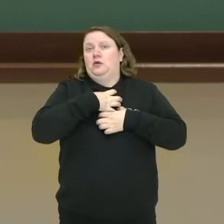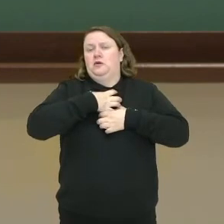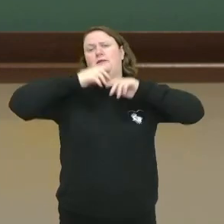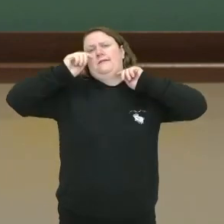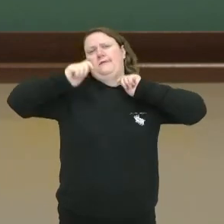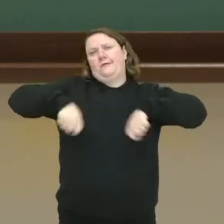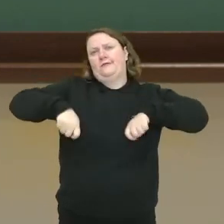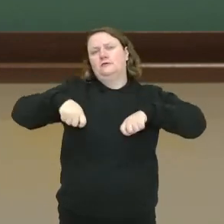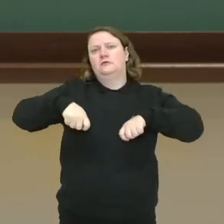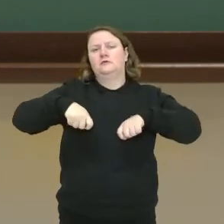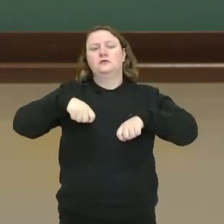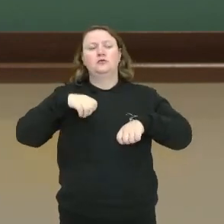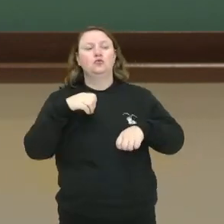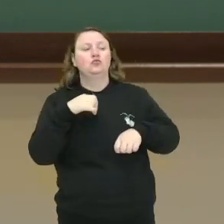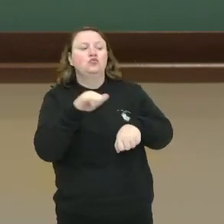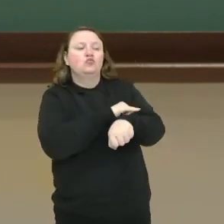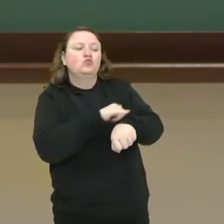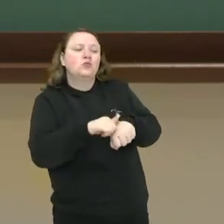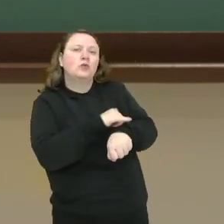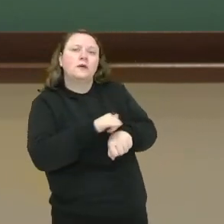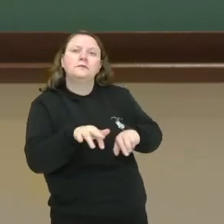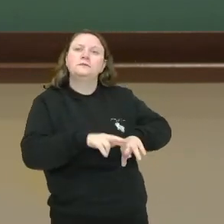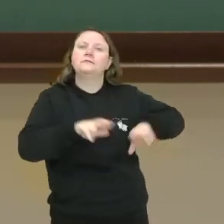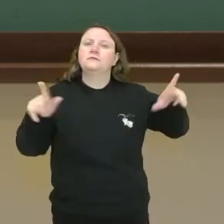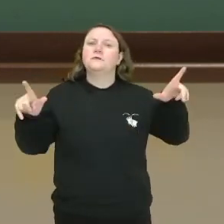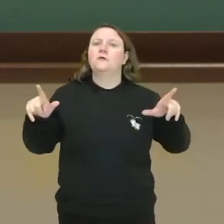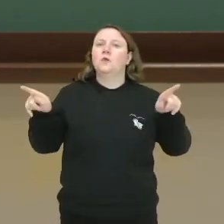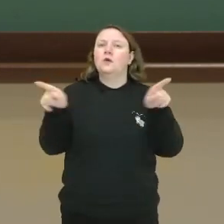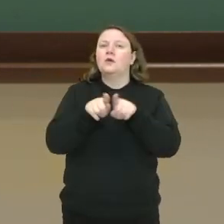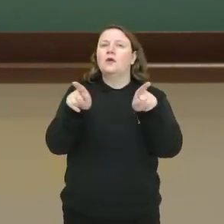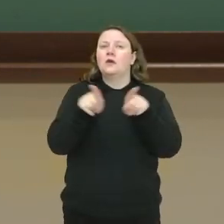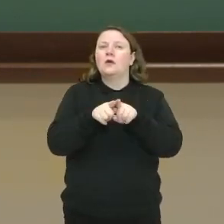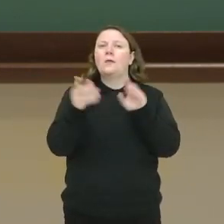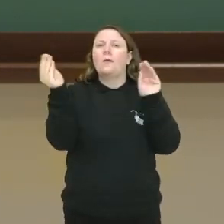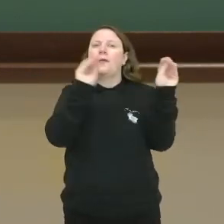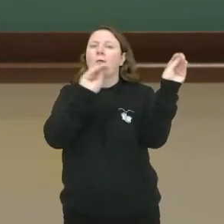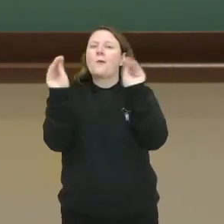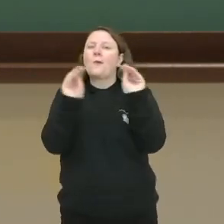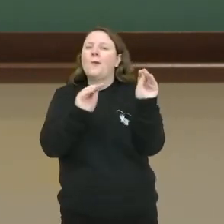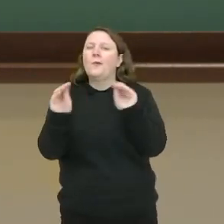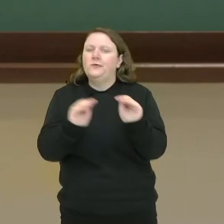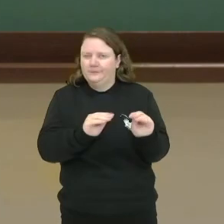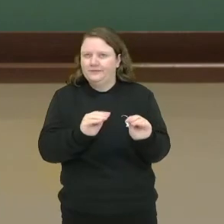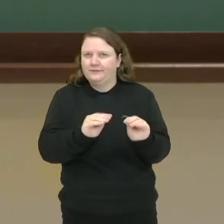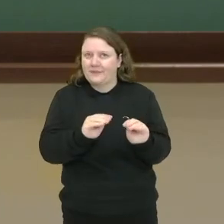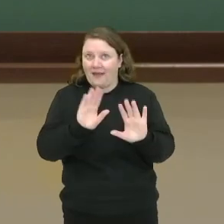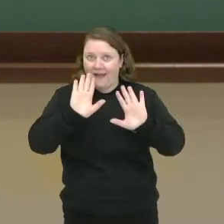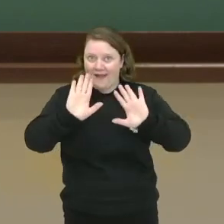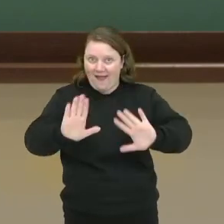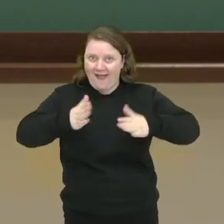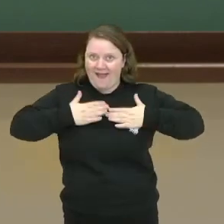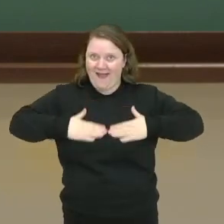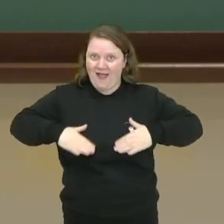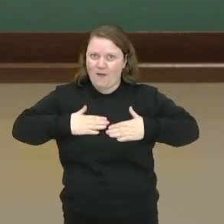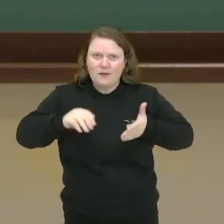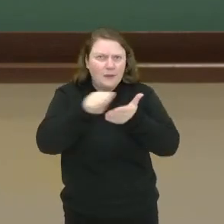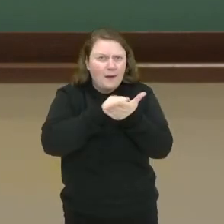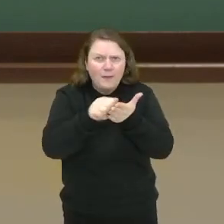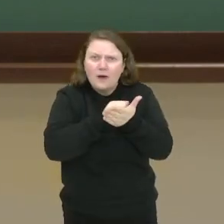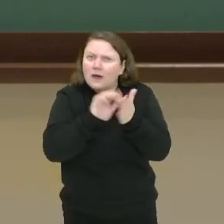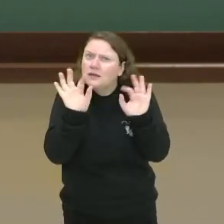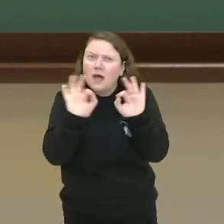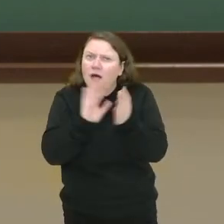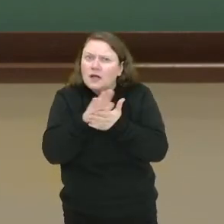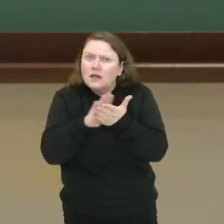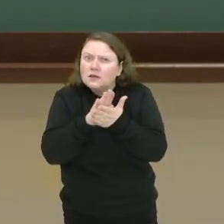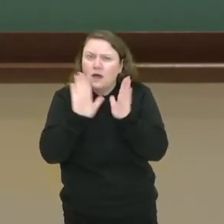ter encontrado uma outra estratégia e ter chego na solução da mesma forma. Então, aguenta aí, não apaga nada, tá bom? Espera,